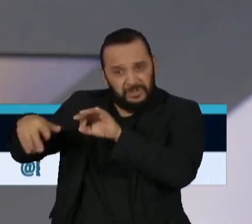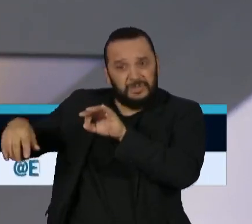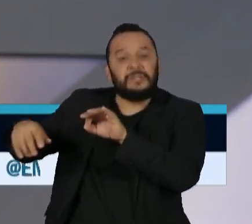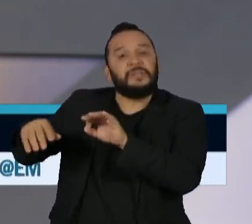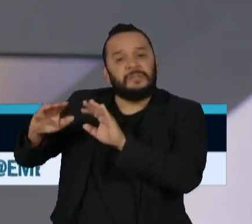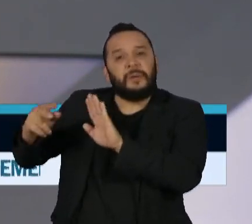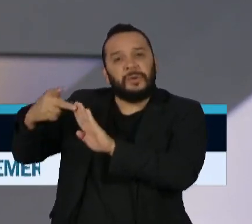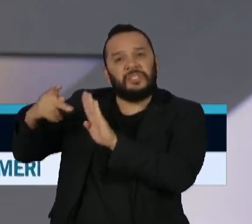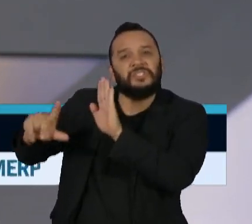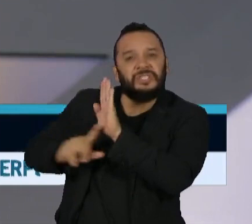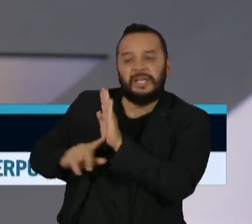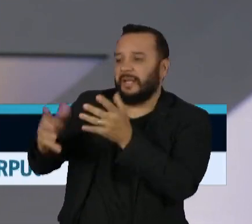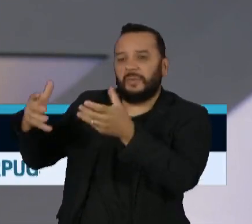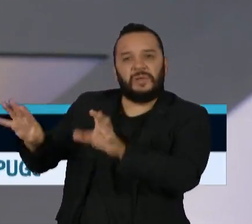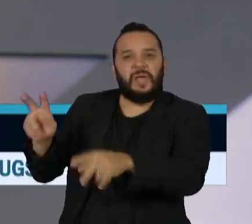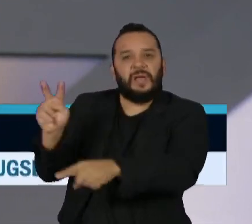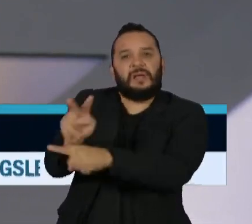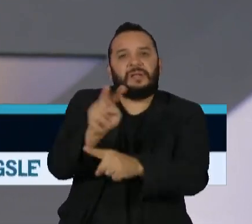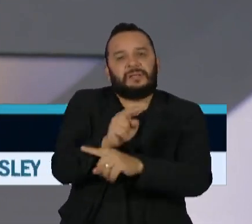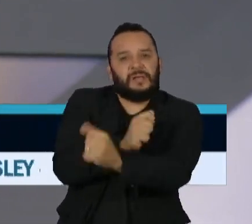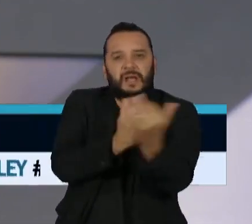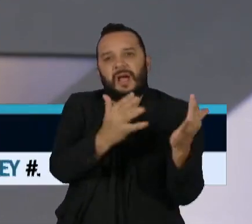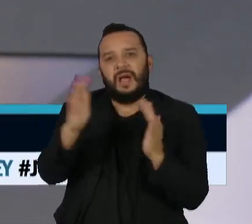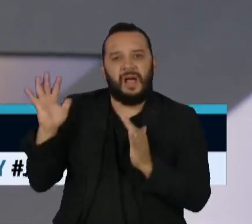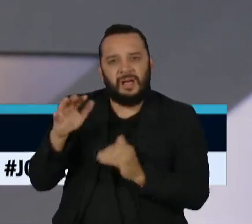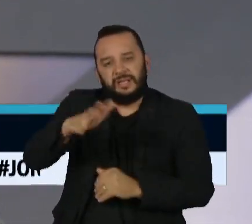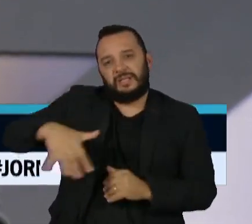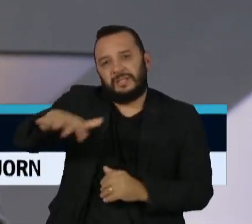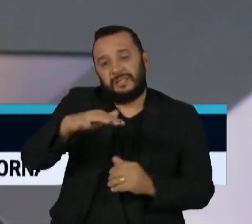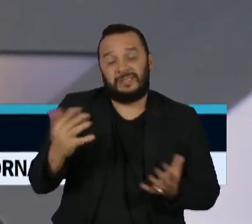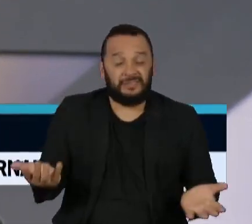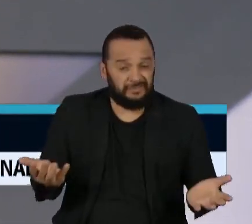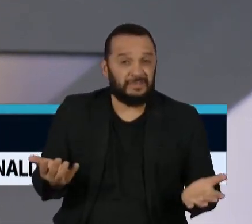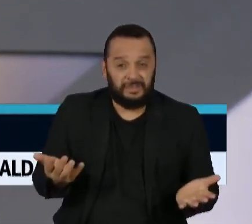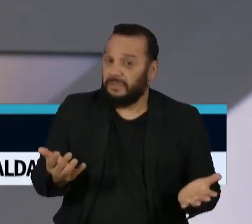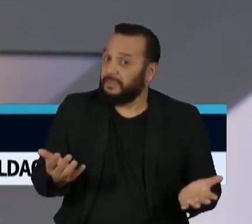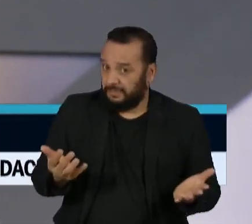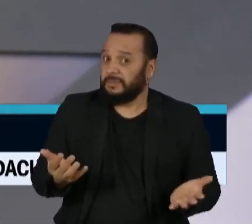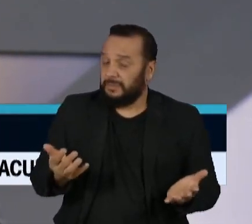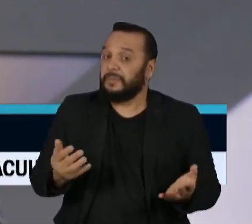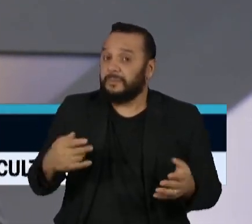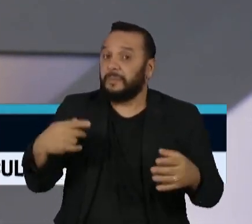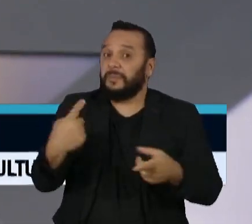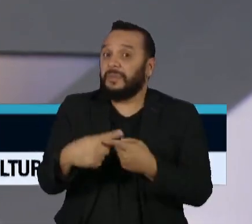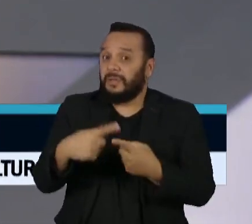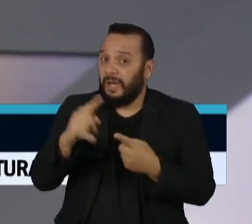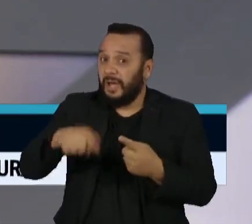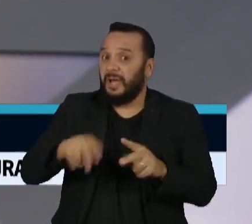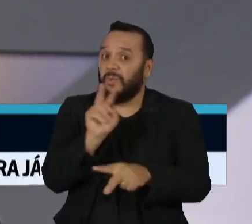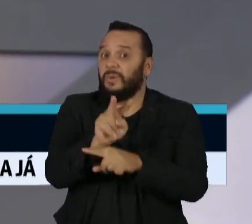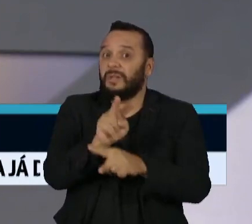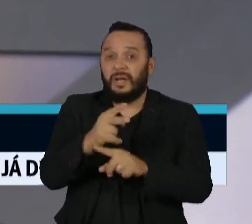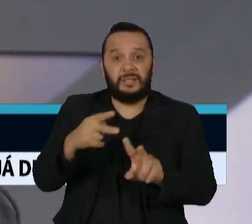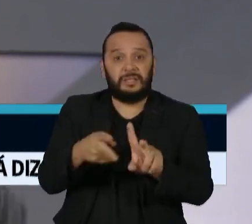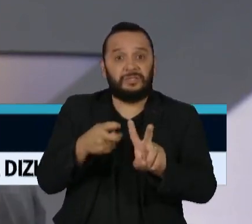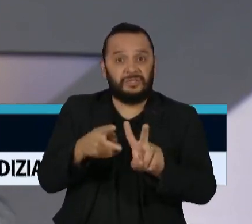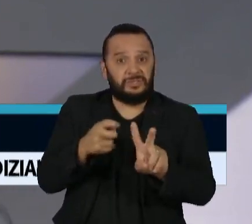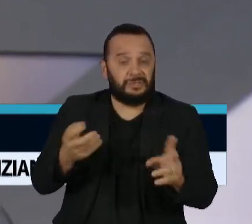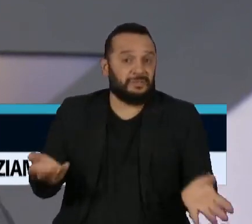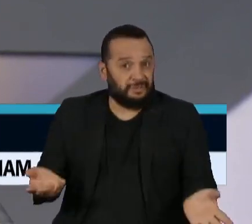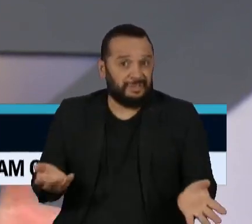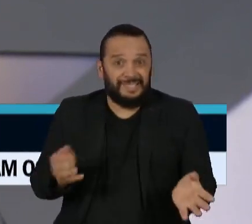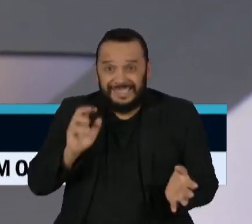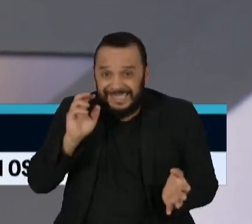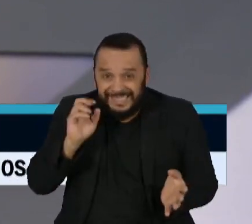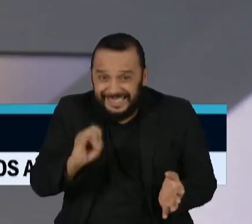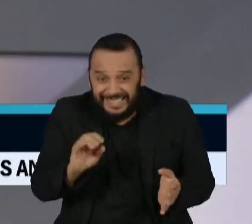que diminui a proteção e áreas cuidados por indígenas a gente precisa ficar de olho porque isso vai ajuda a gente a não